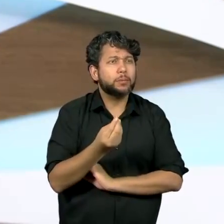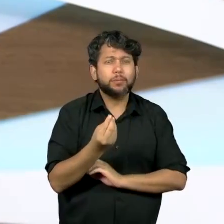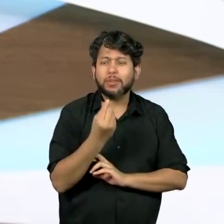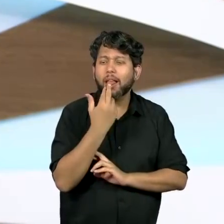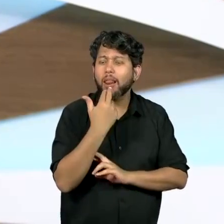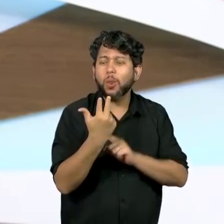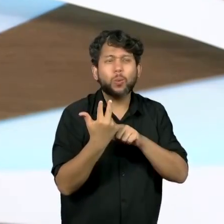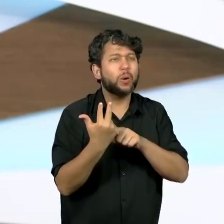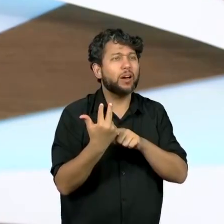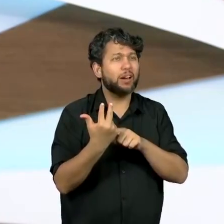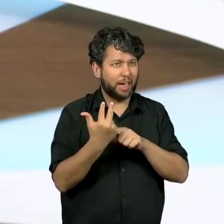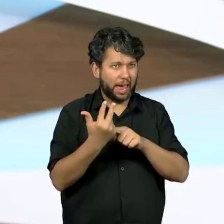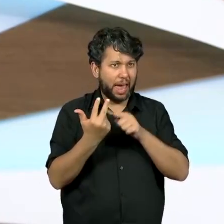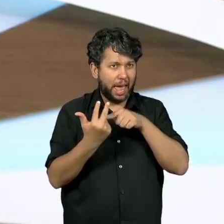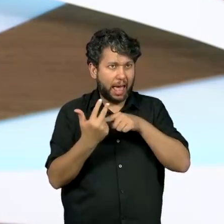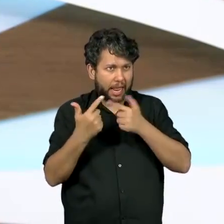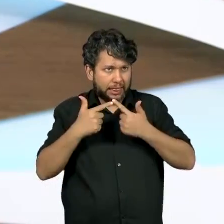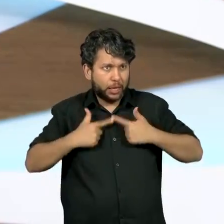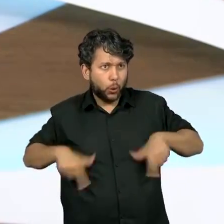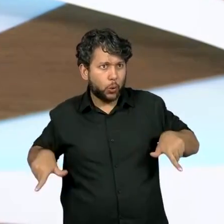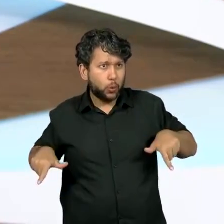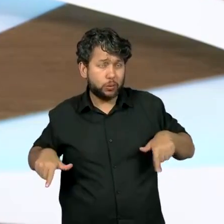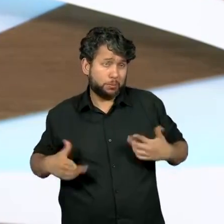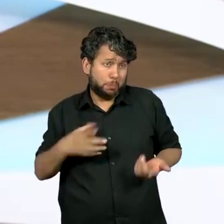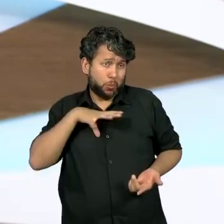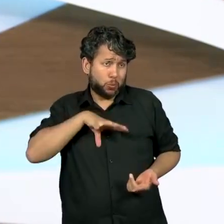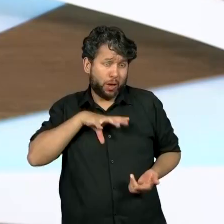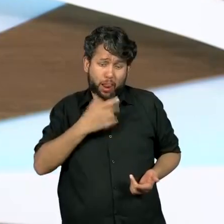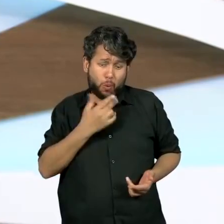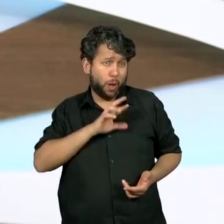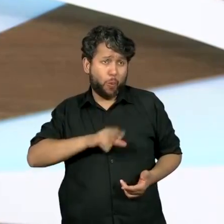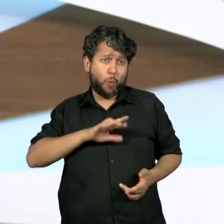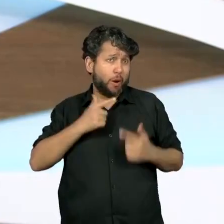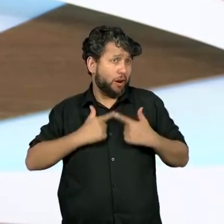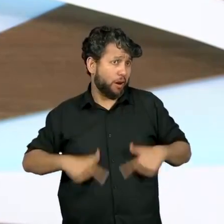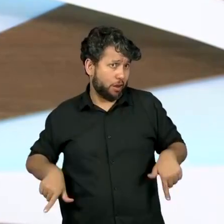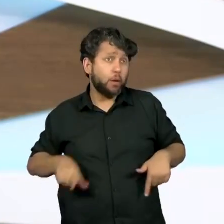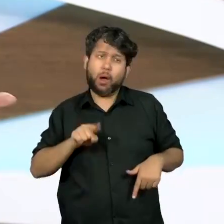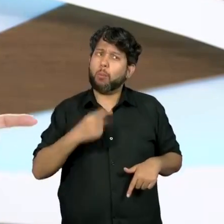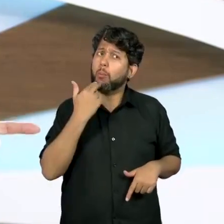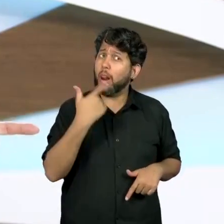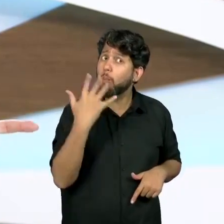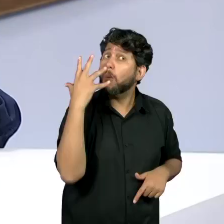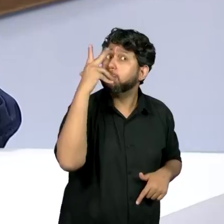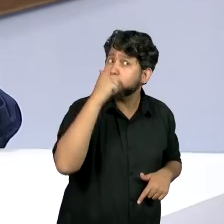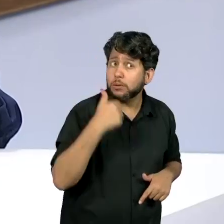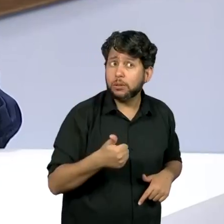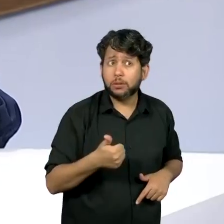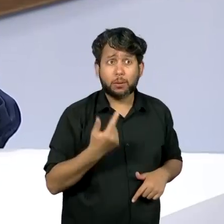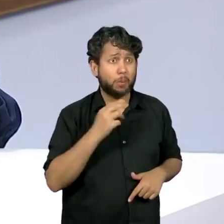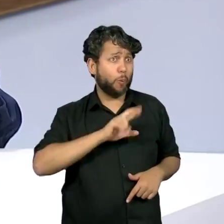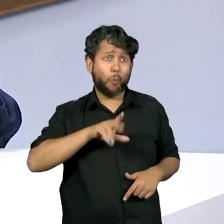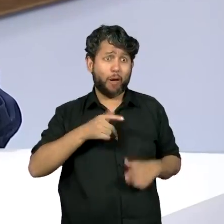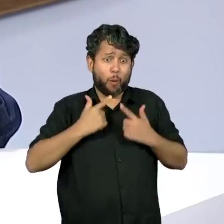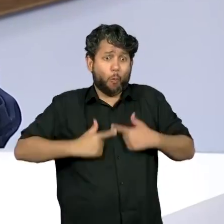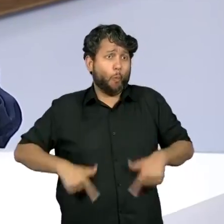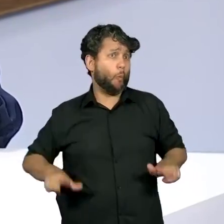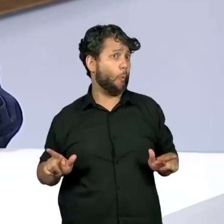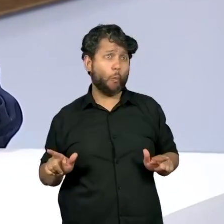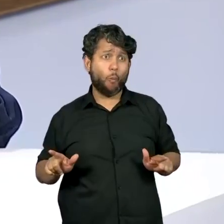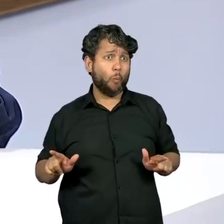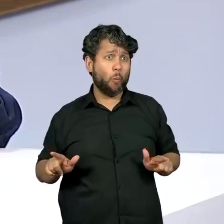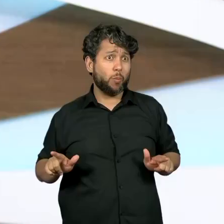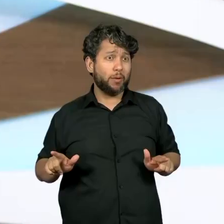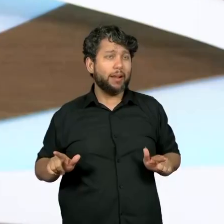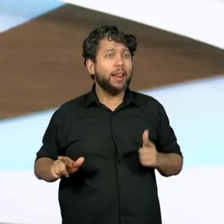neutra. A língua portuguesa não é neutra. É uma língua bela, mas não é neutra. É uma língua que traz